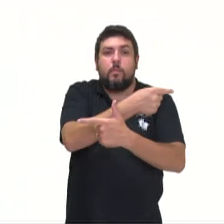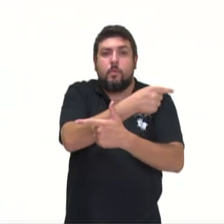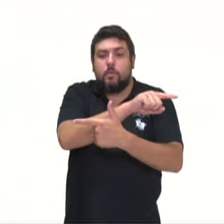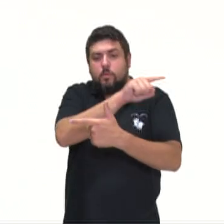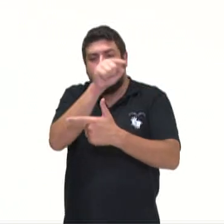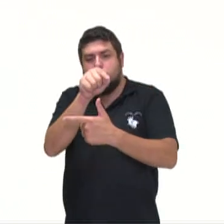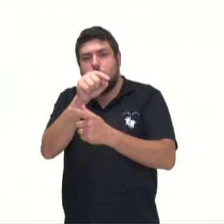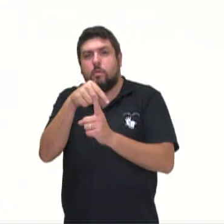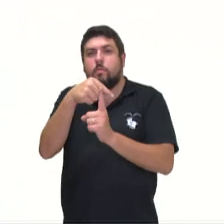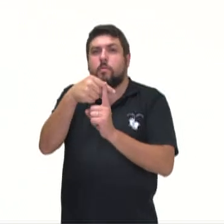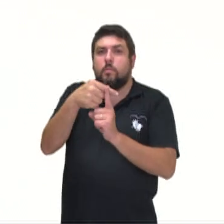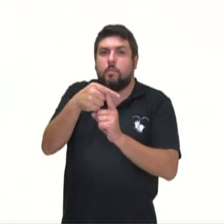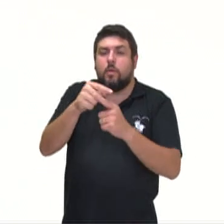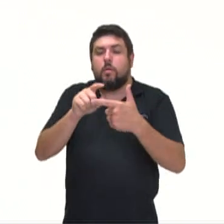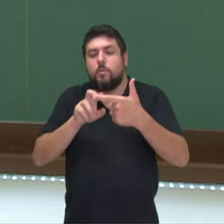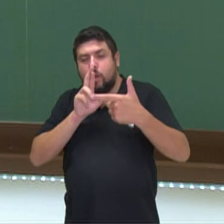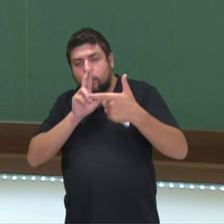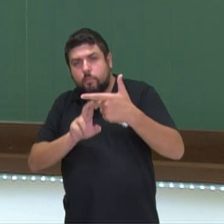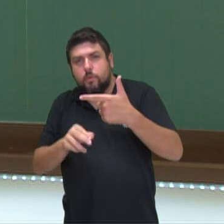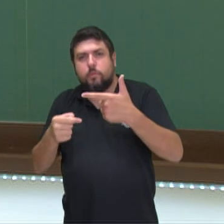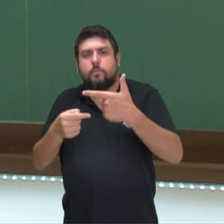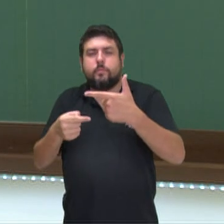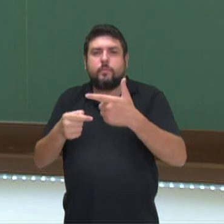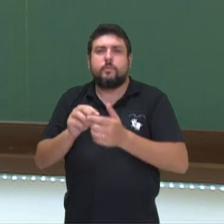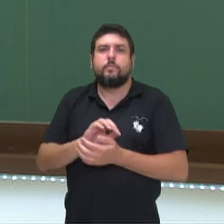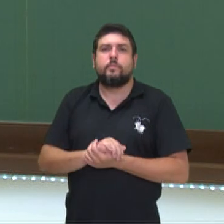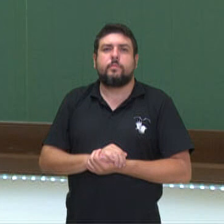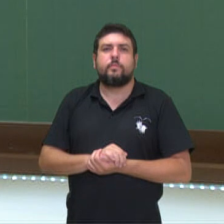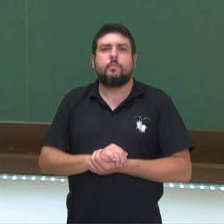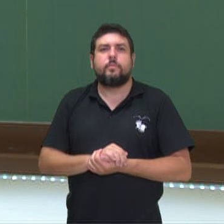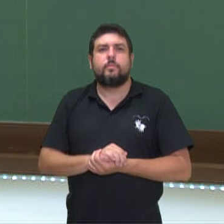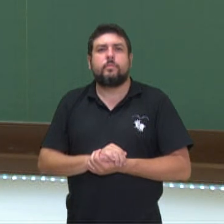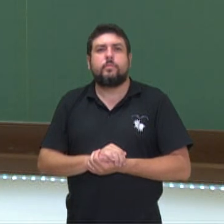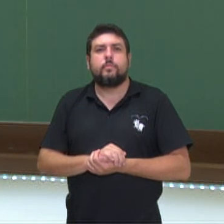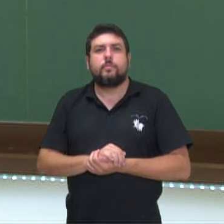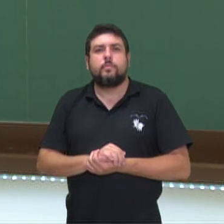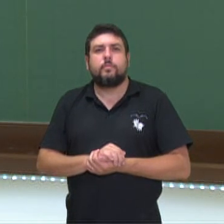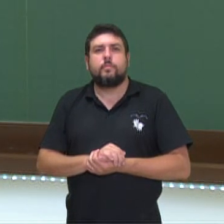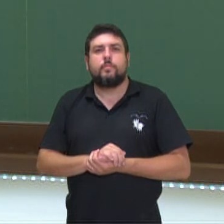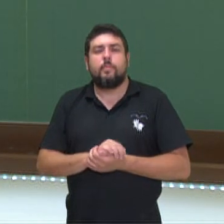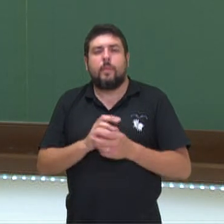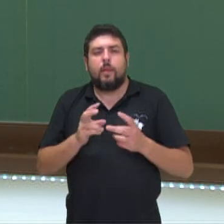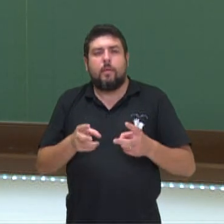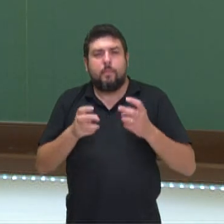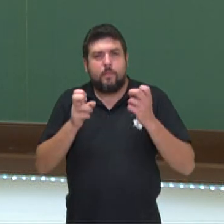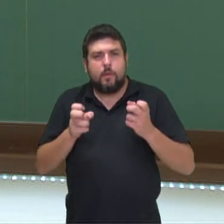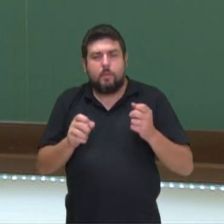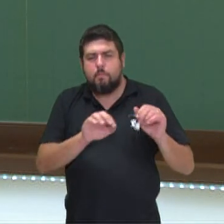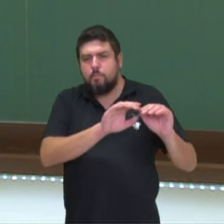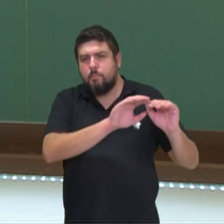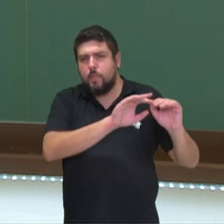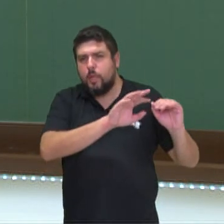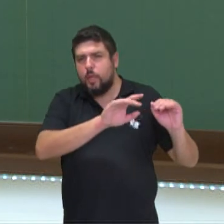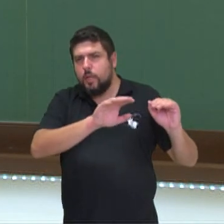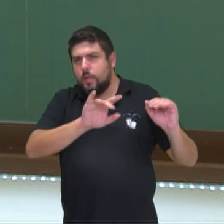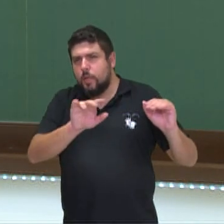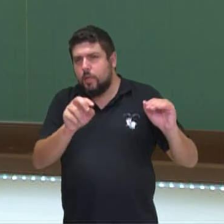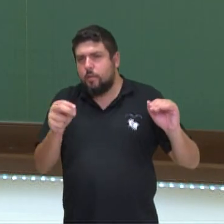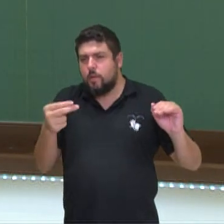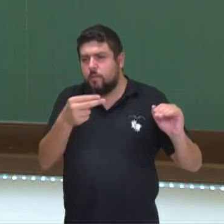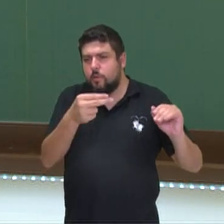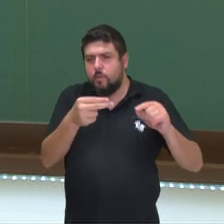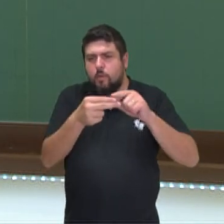Então, vejam que a professora colocou todas as operações inversas na frente de cada sentença.